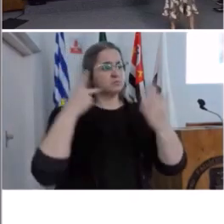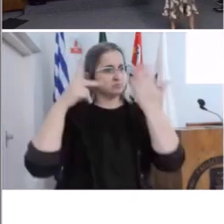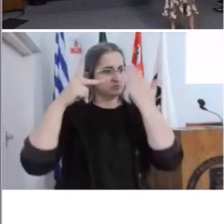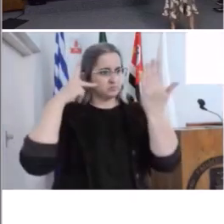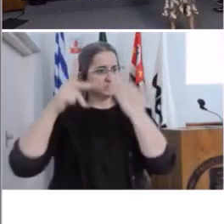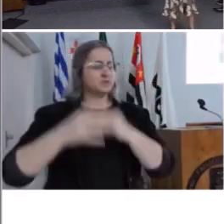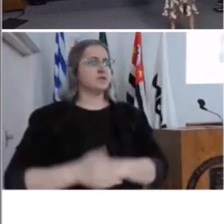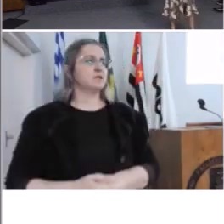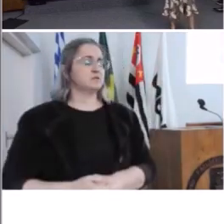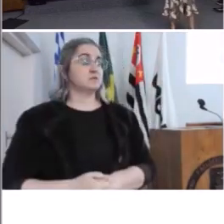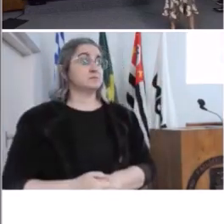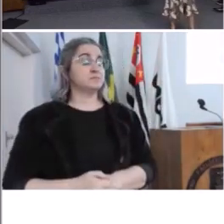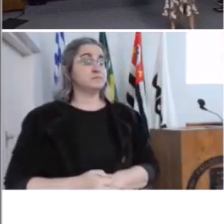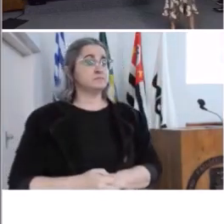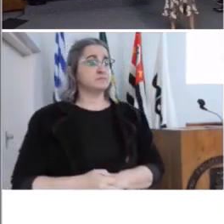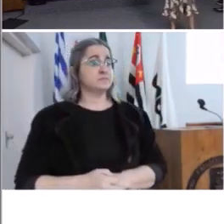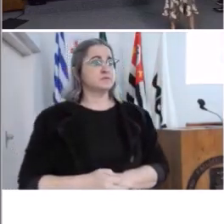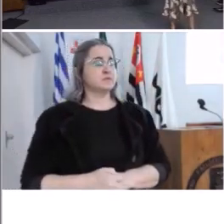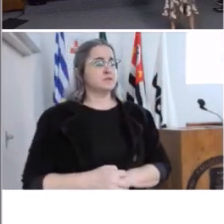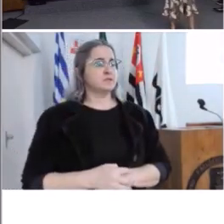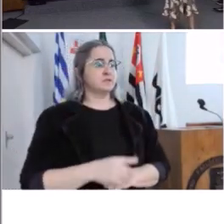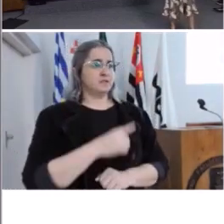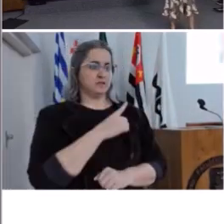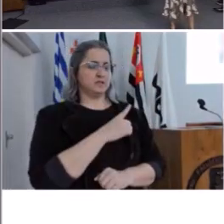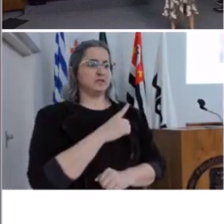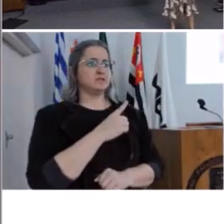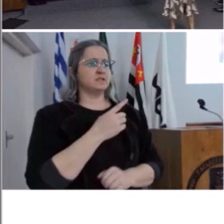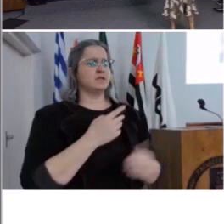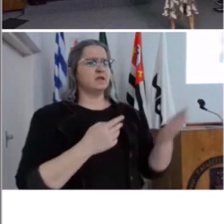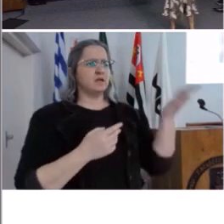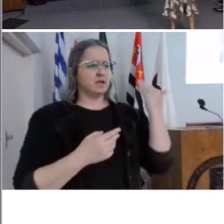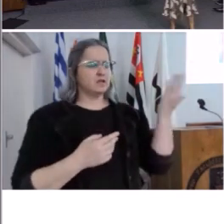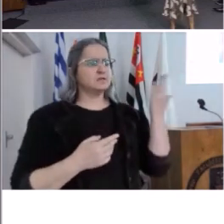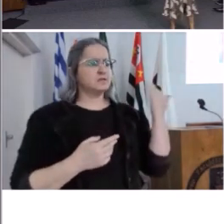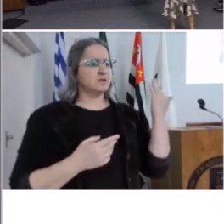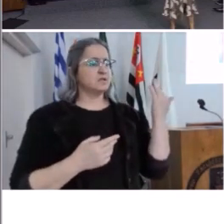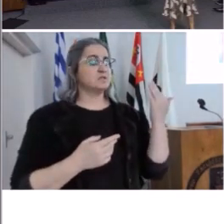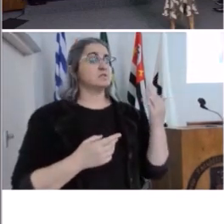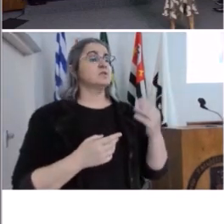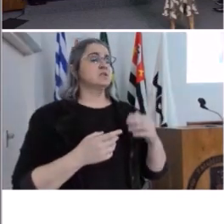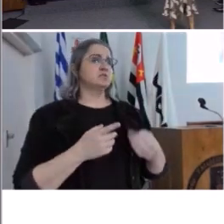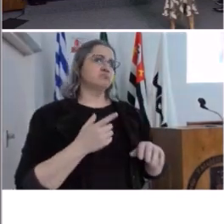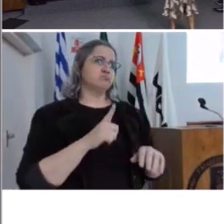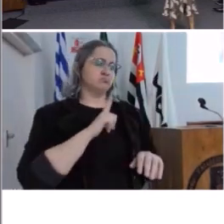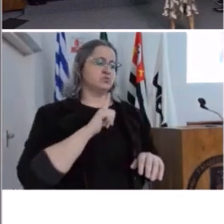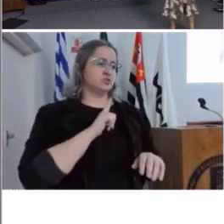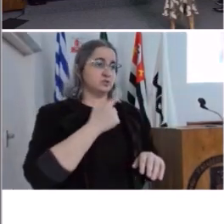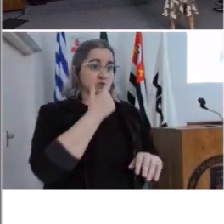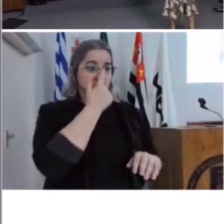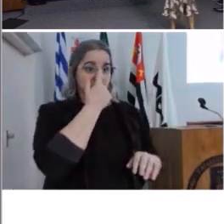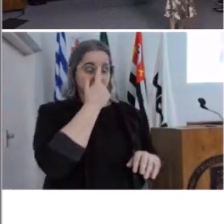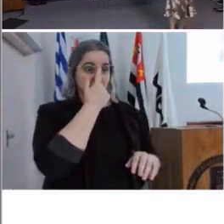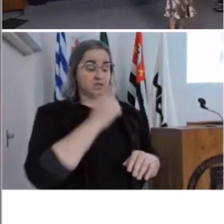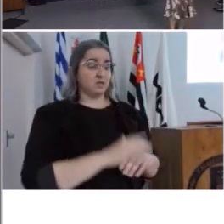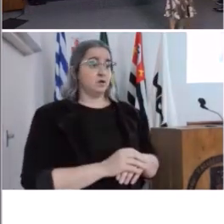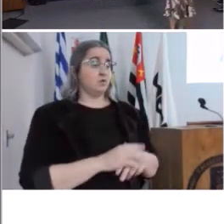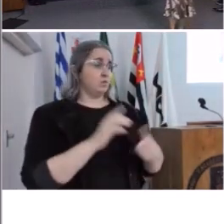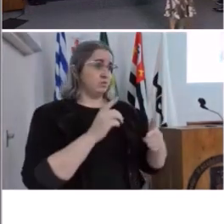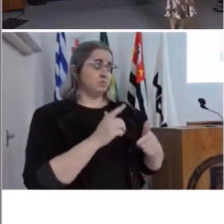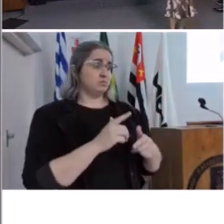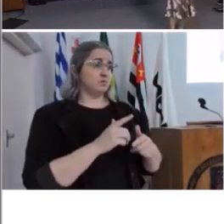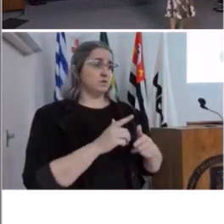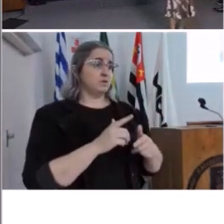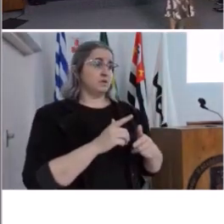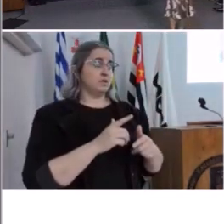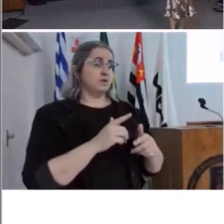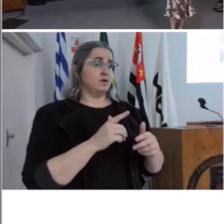Ele foi assistir ao programa de formação de profissionais de necessidades especiais. E para com esquizofrenia, gente, é